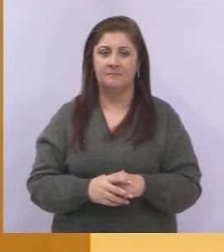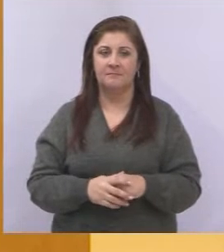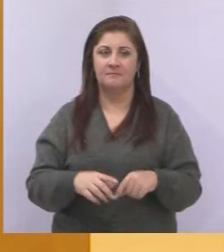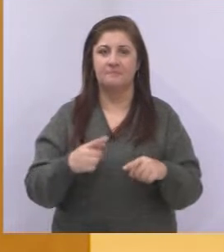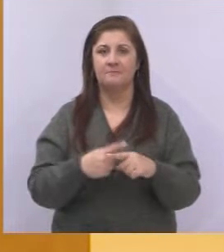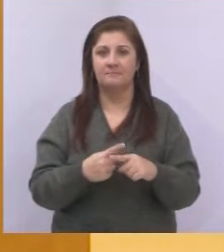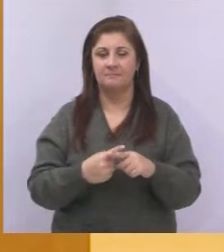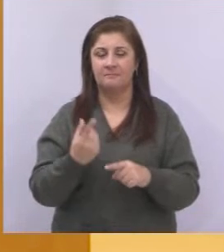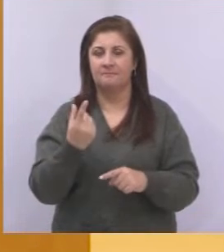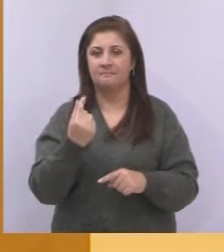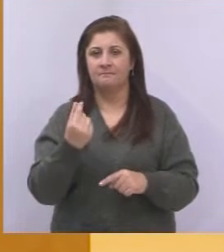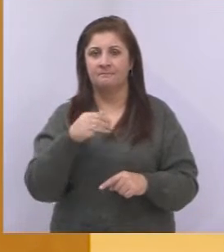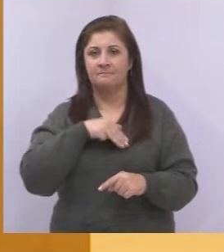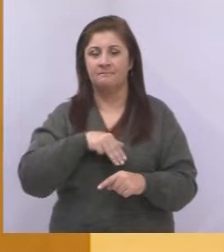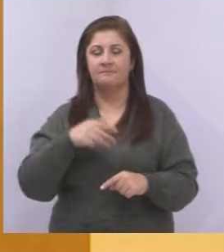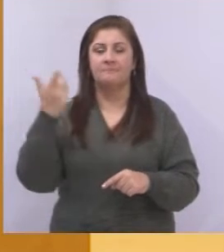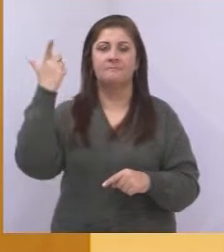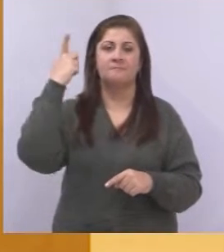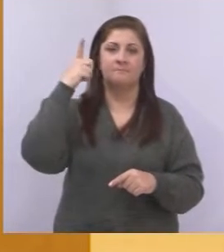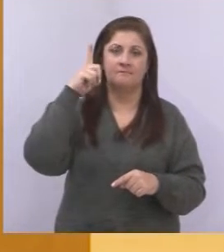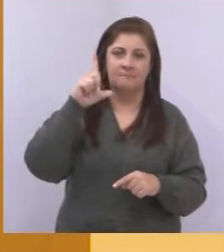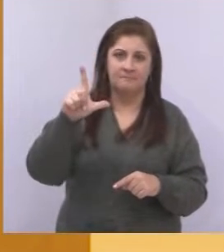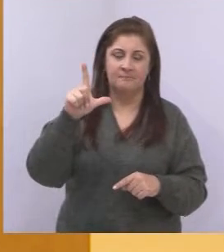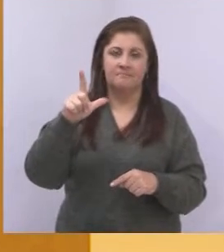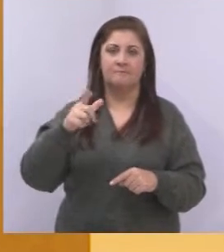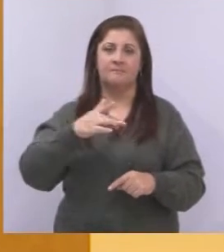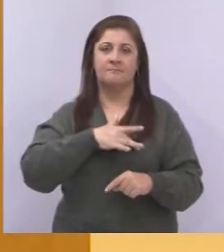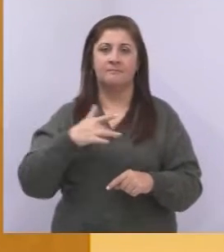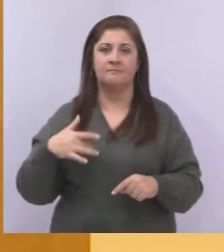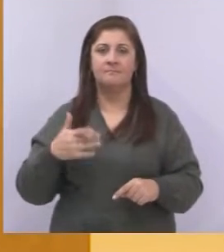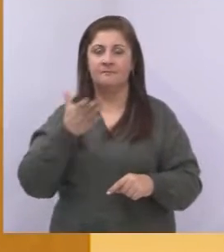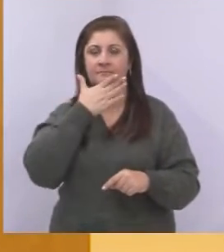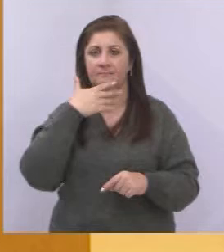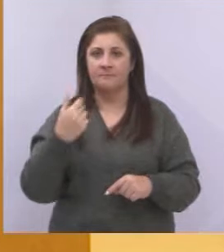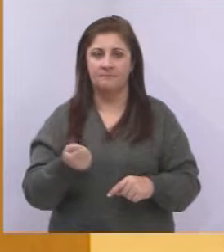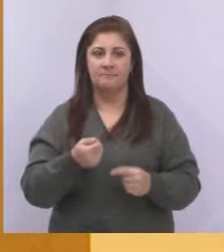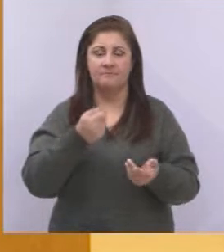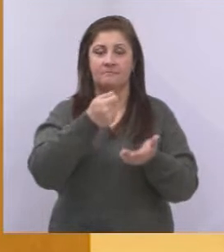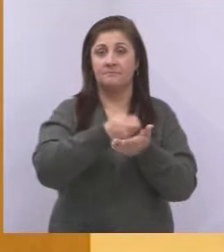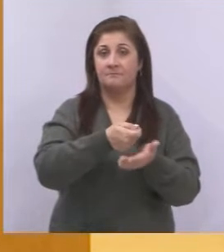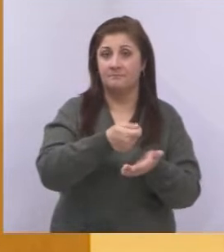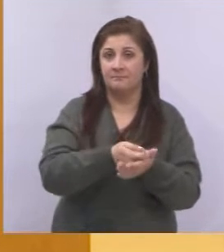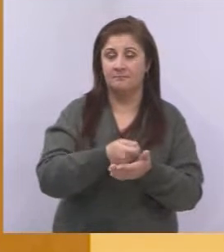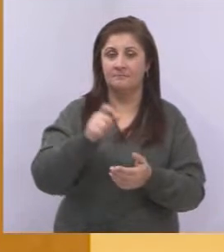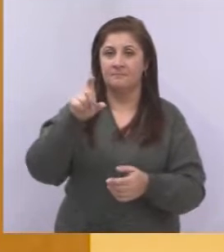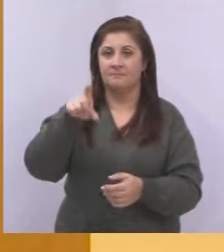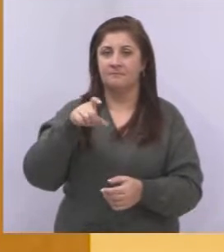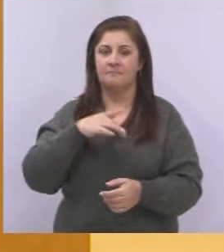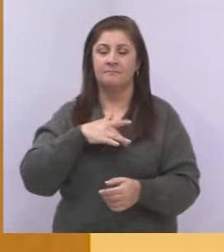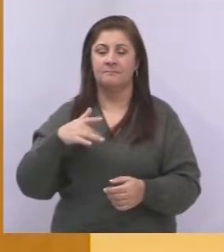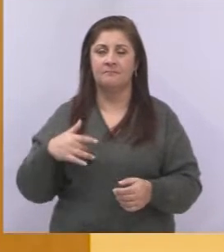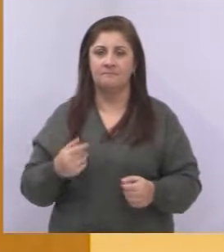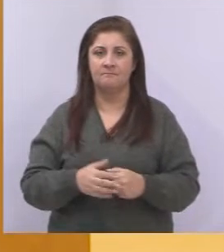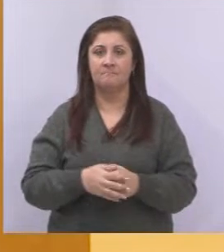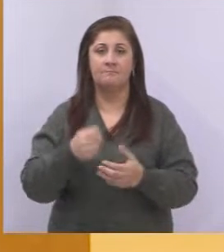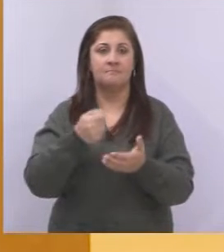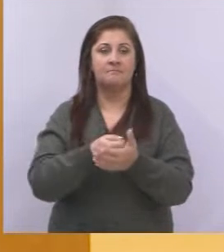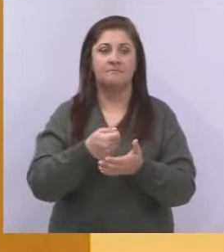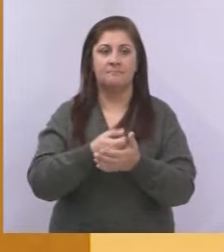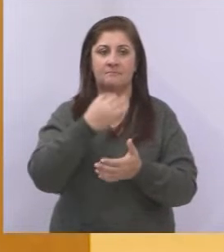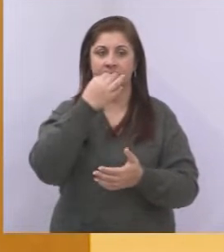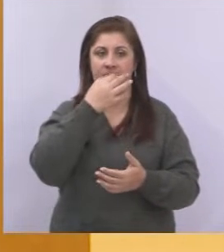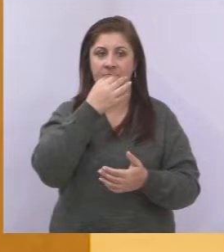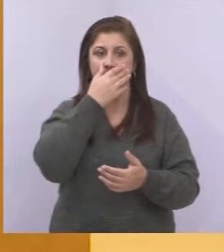ele consegue ter uma saúde melhor, que ele consegue pagar o seu convênio, que ele consegue comprar o medicamento.